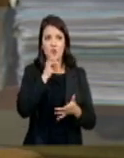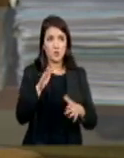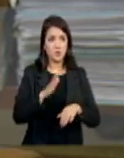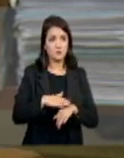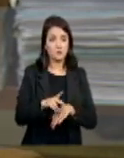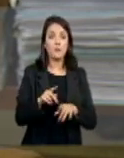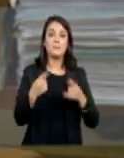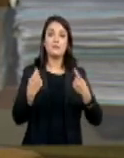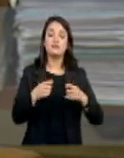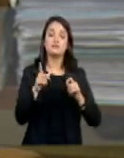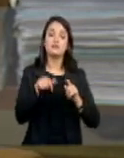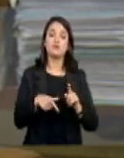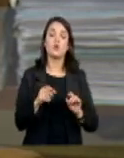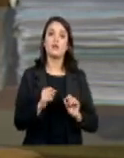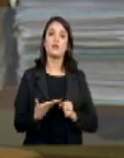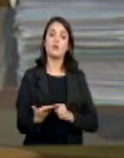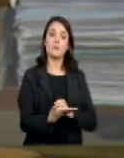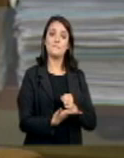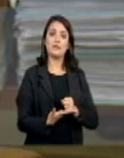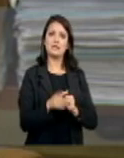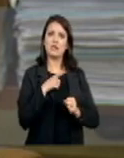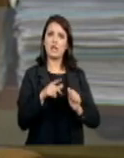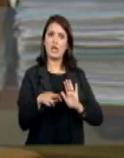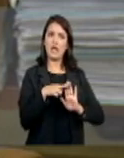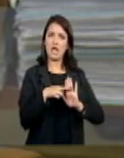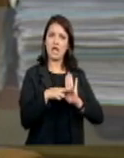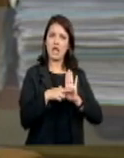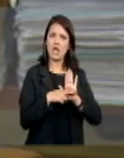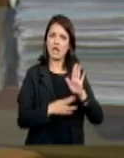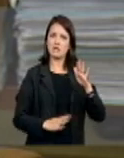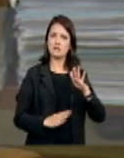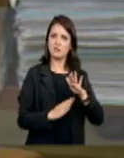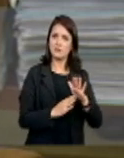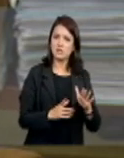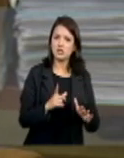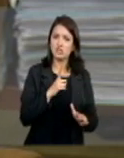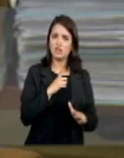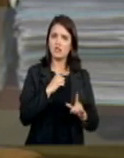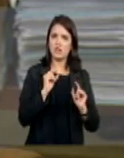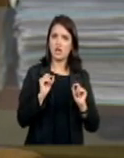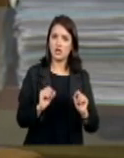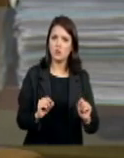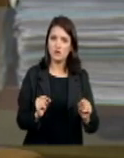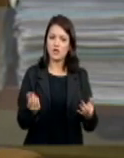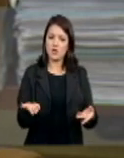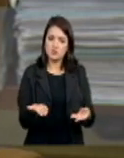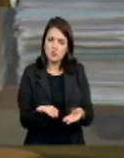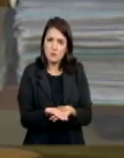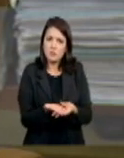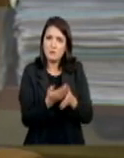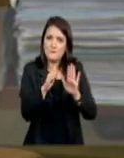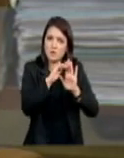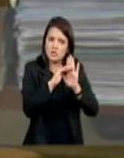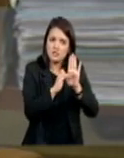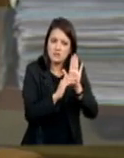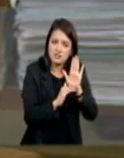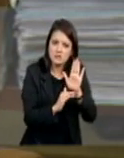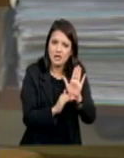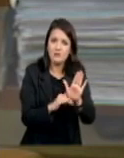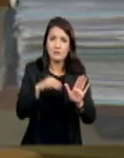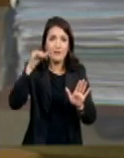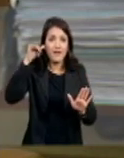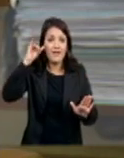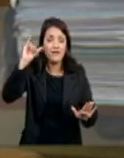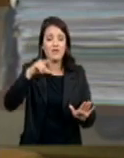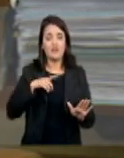reação pautada por regras que viabilizem a instauração de procedimentos que neutralizem eventuais